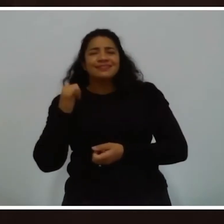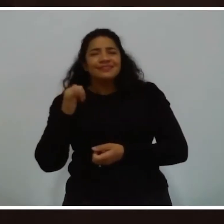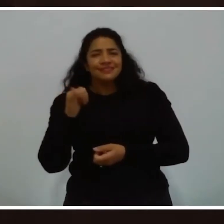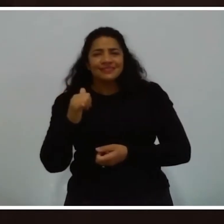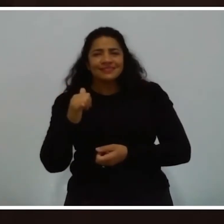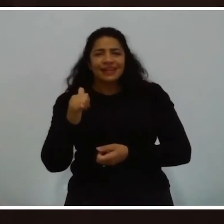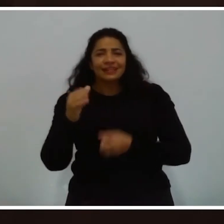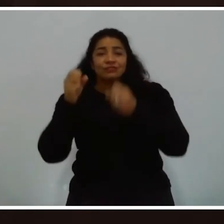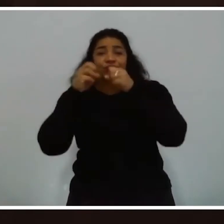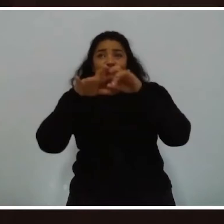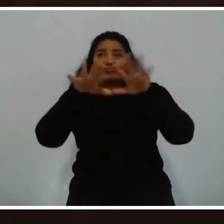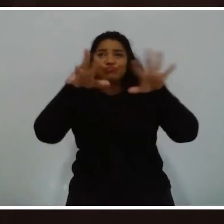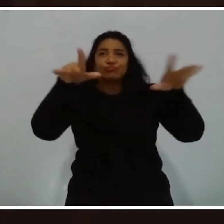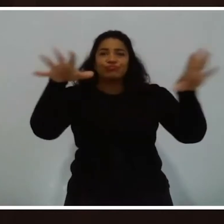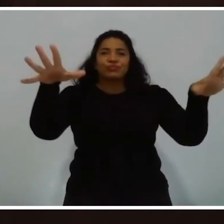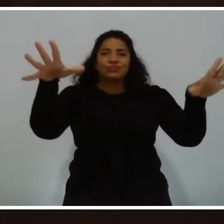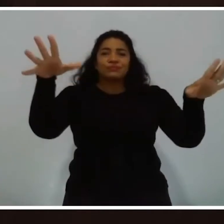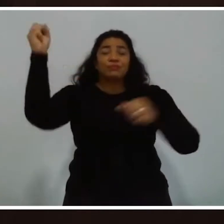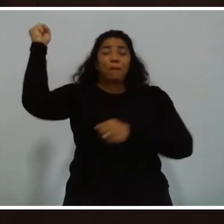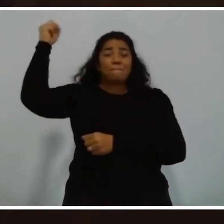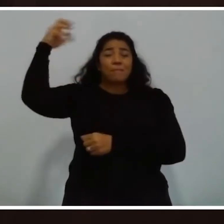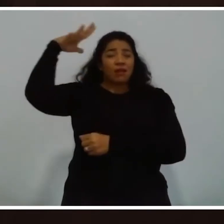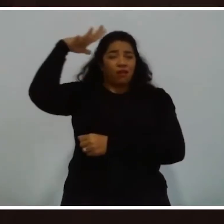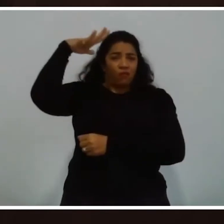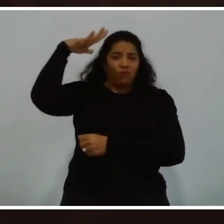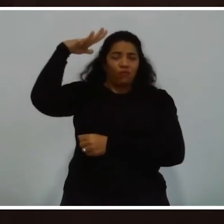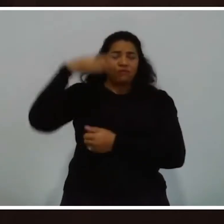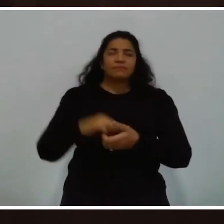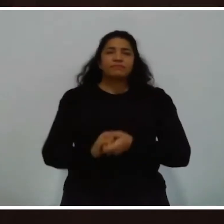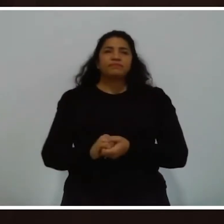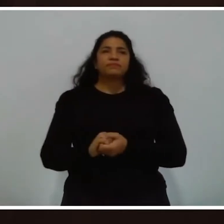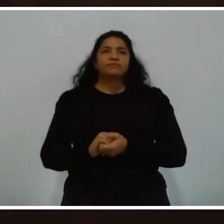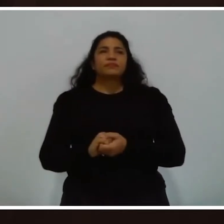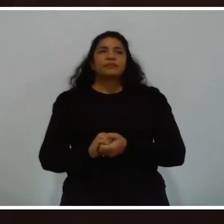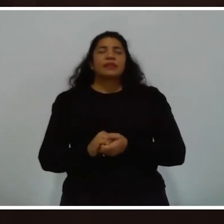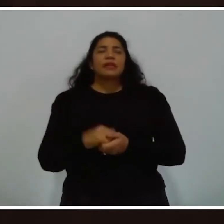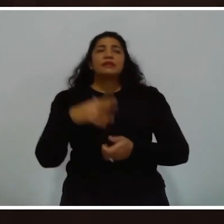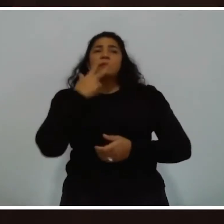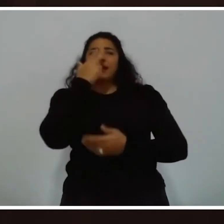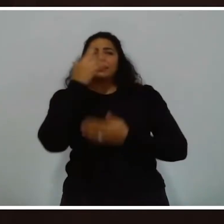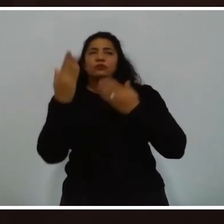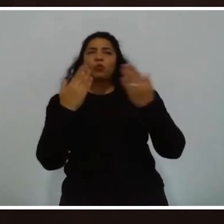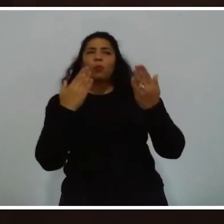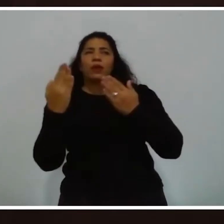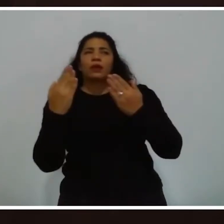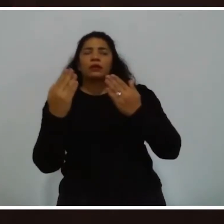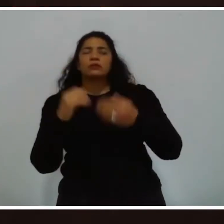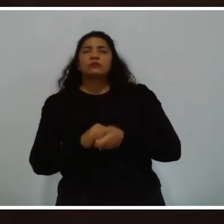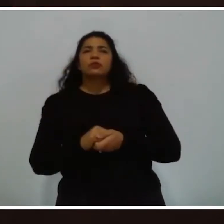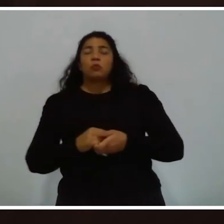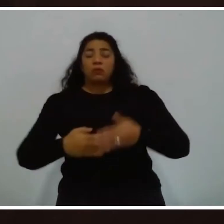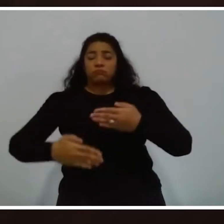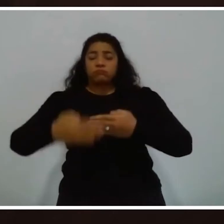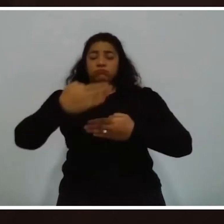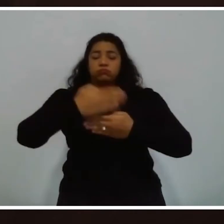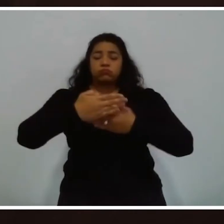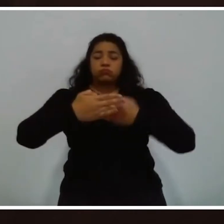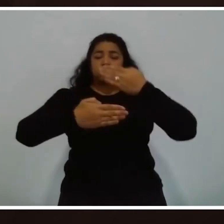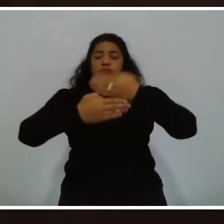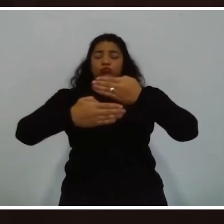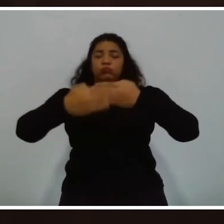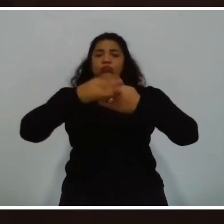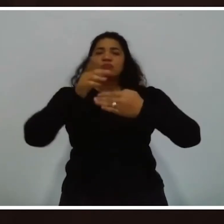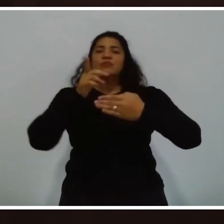entenderam? Assim como numa barragem, Deus Pai é aquela energia potencial que está nas águas,